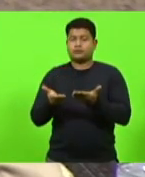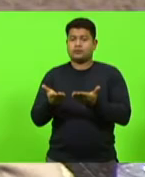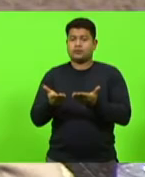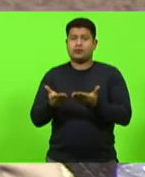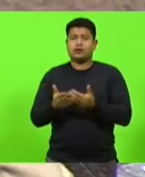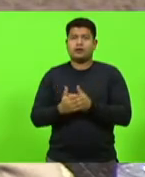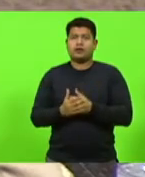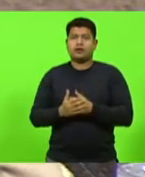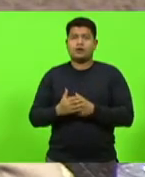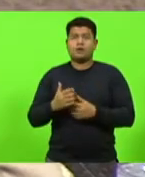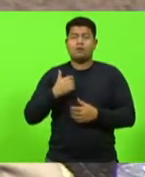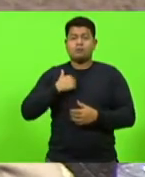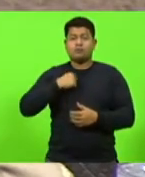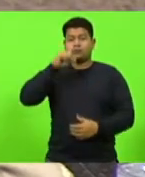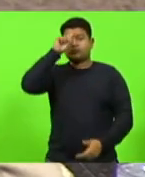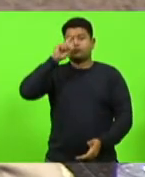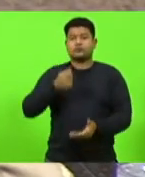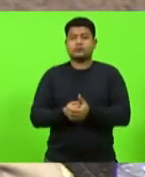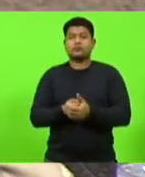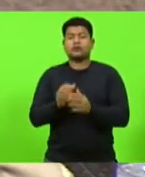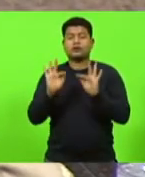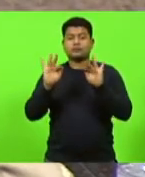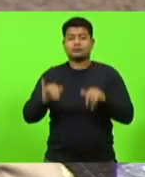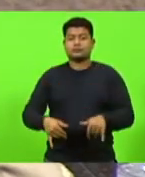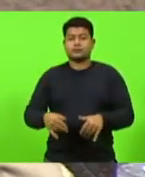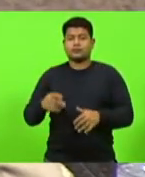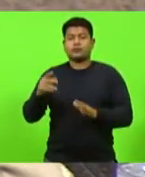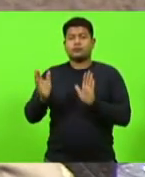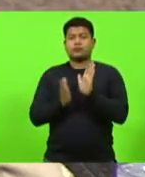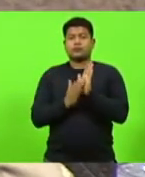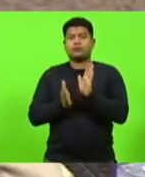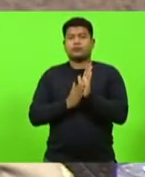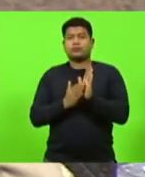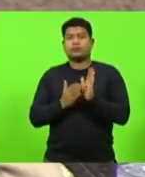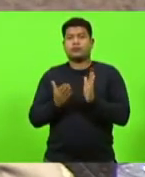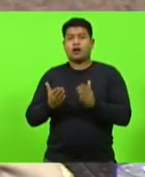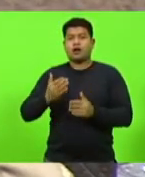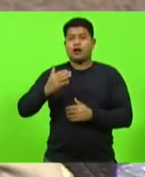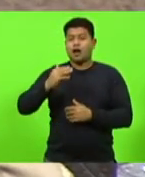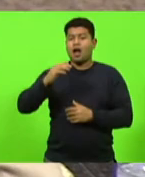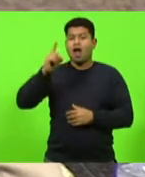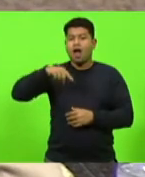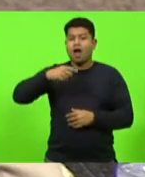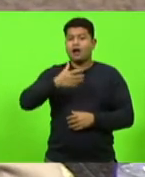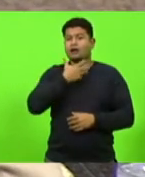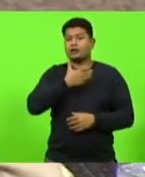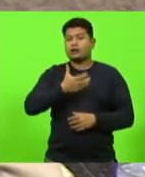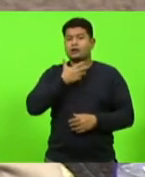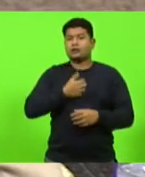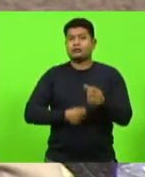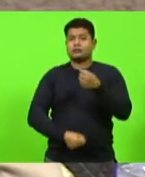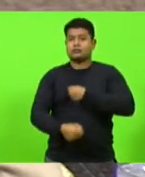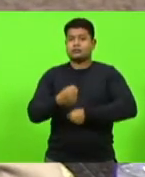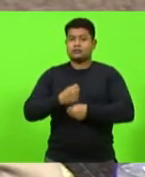no meu, o final dela, da proposta do governo, que é dezembro de